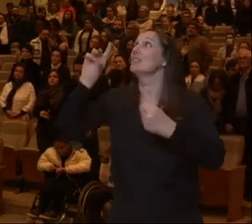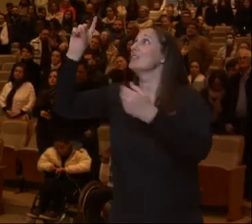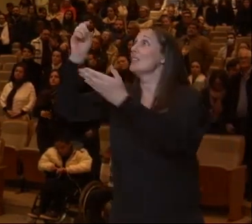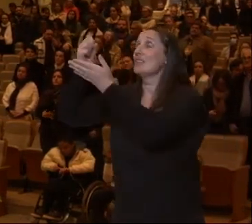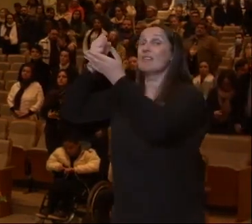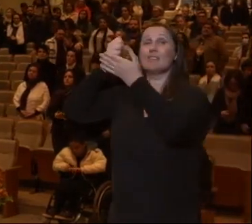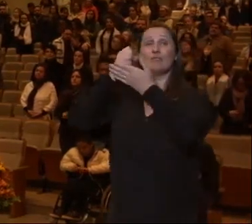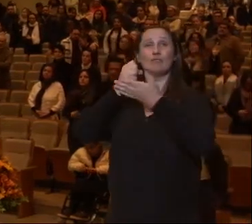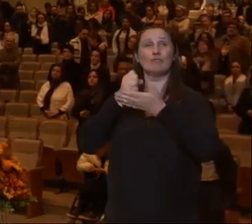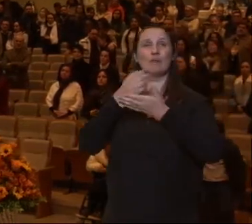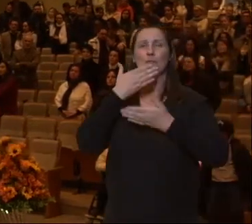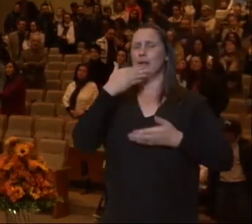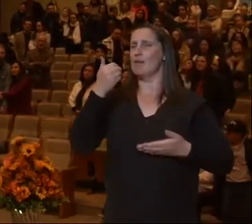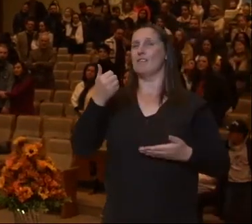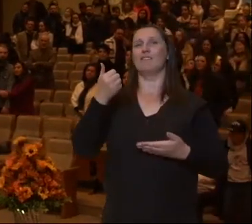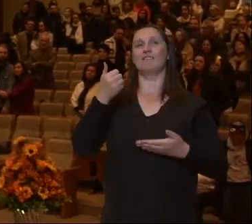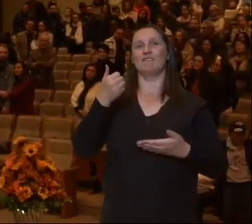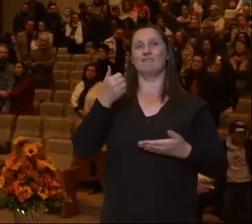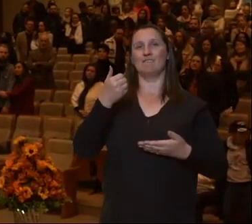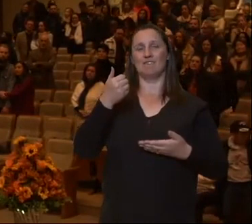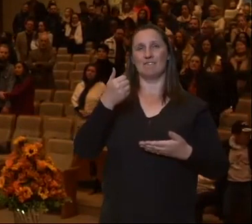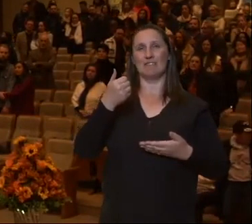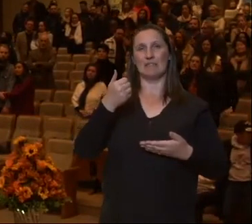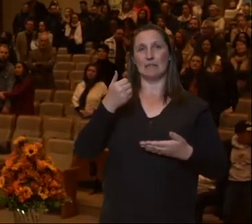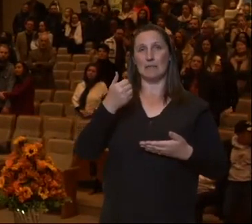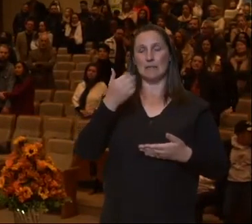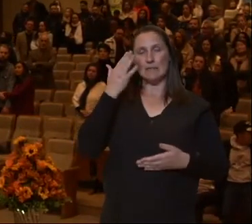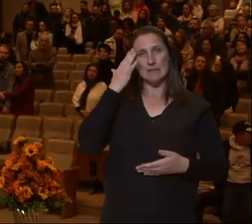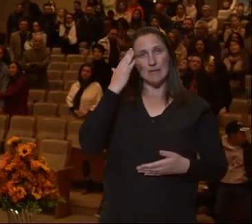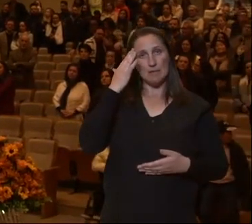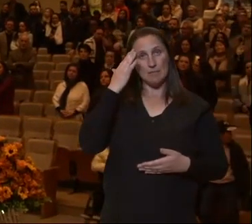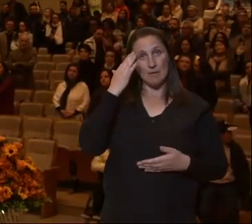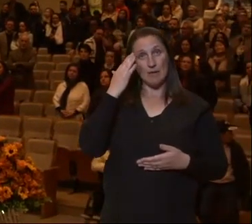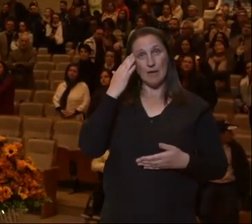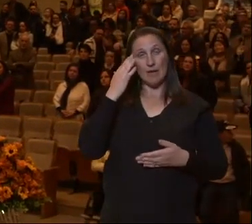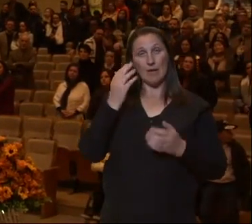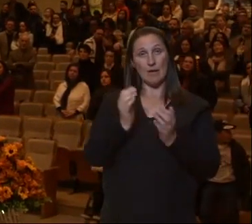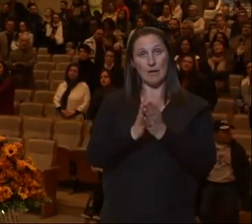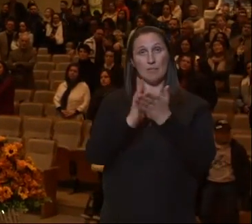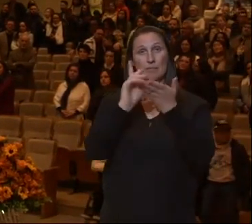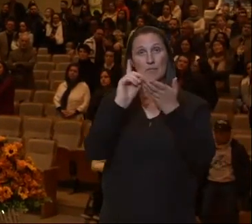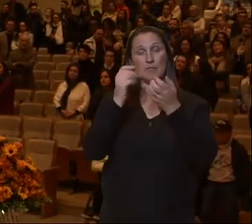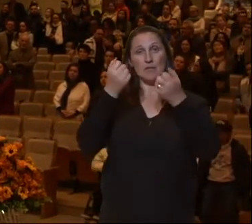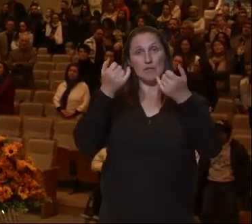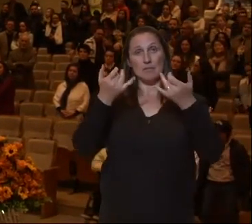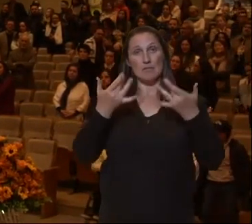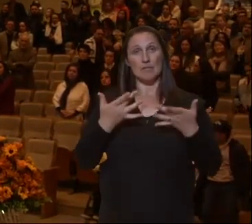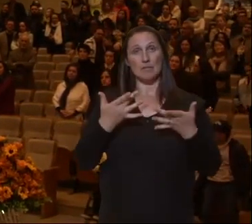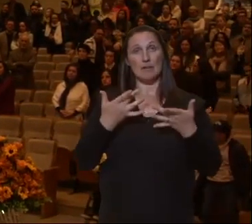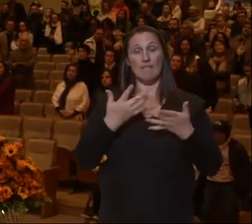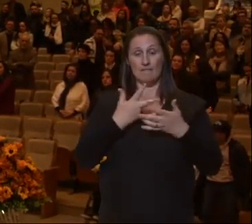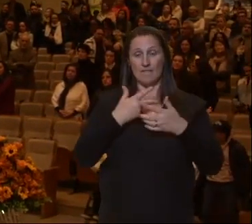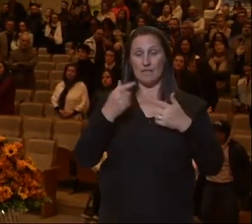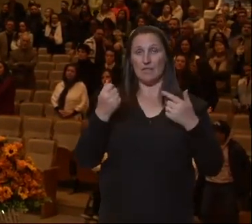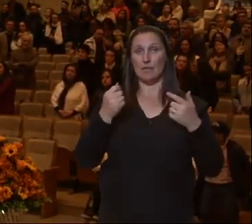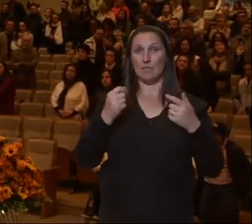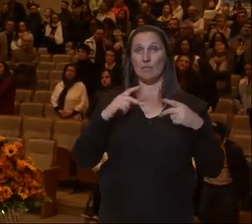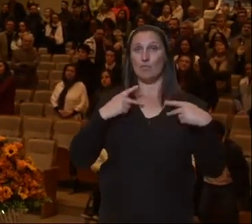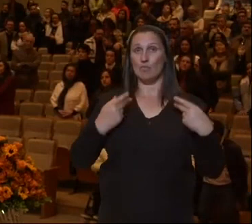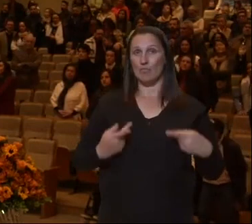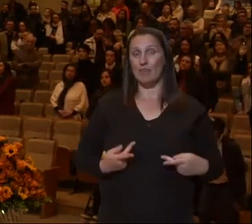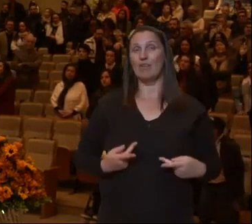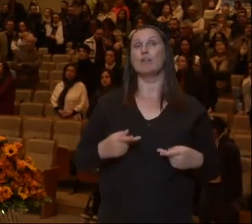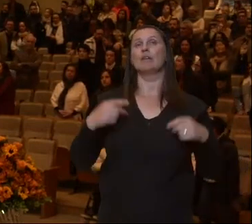para melhorar. A Bíblia diz que para vencermos a carne precisamos andar no Espírito. Eu quero